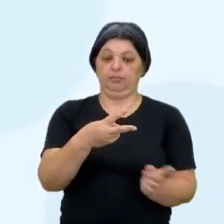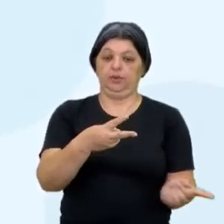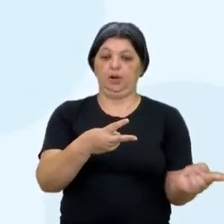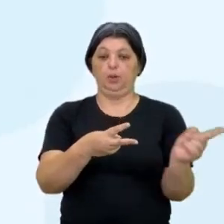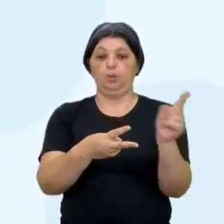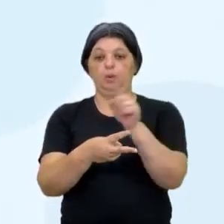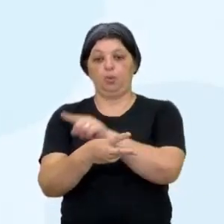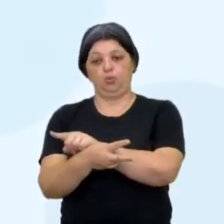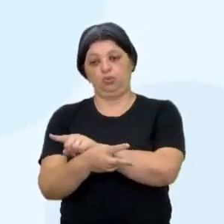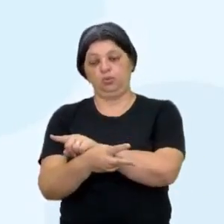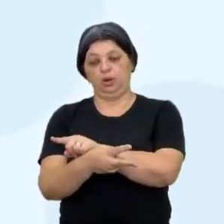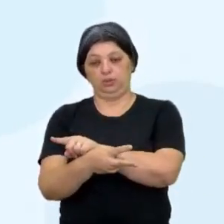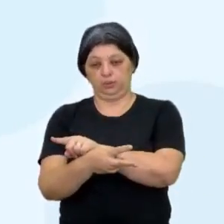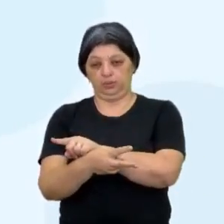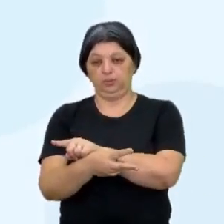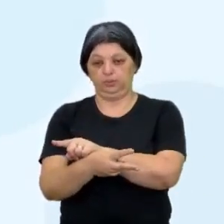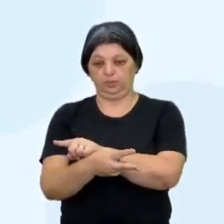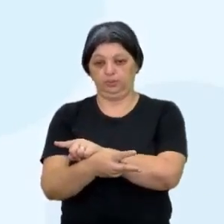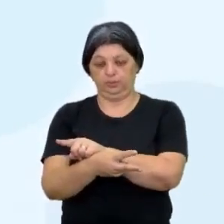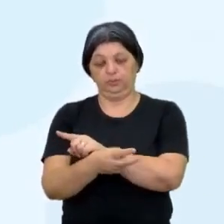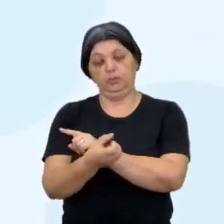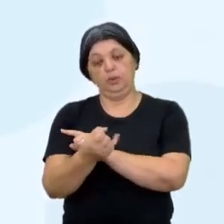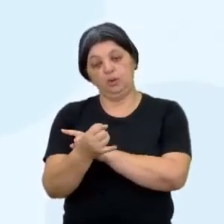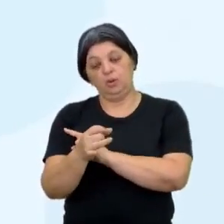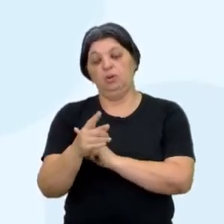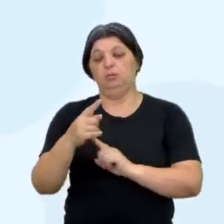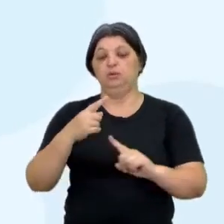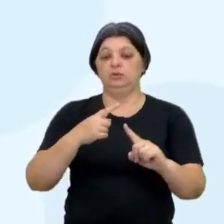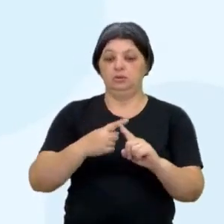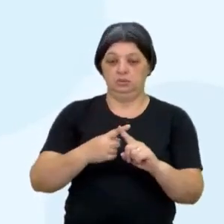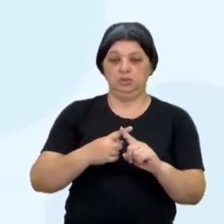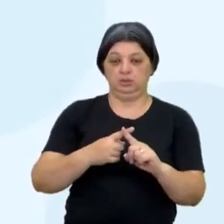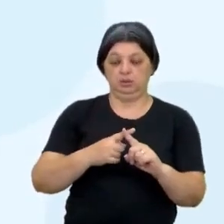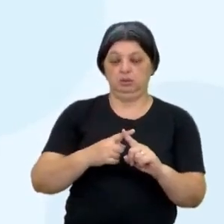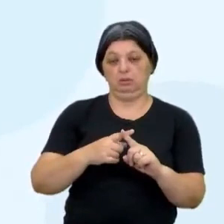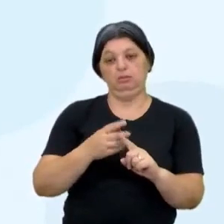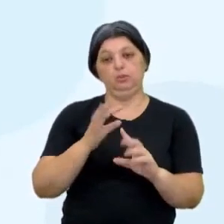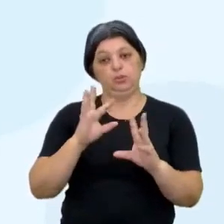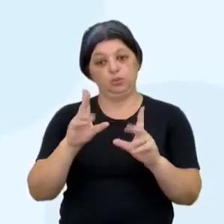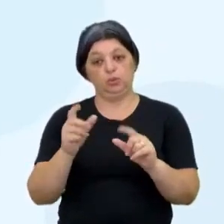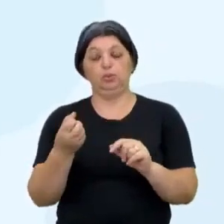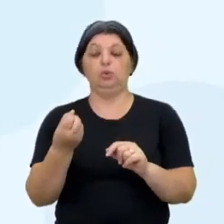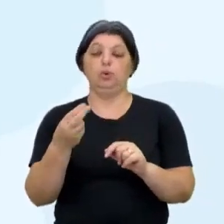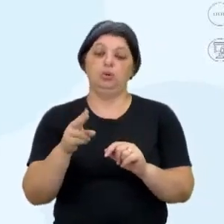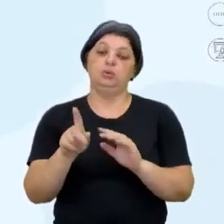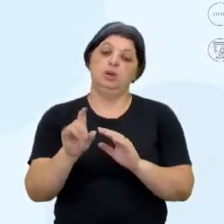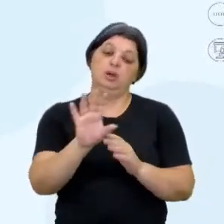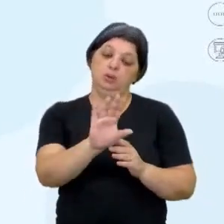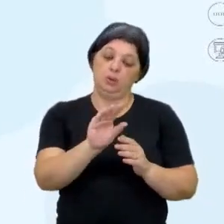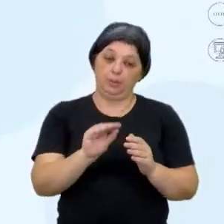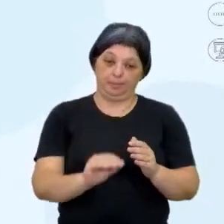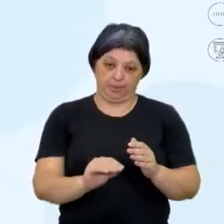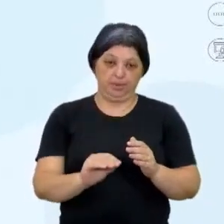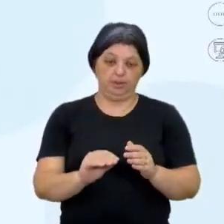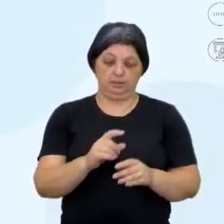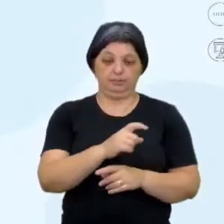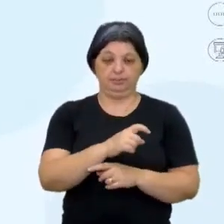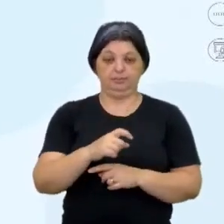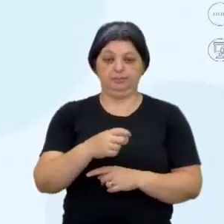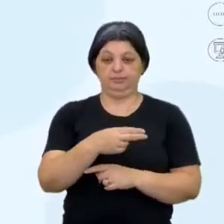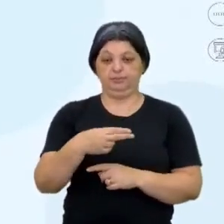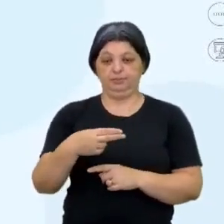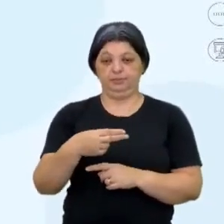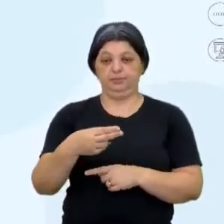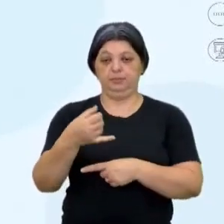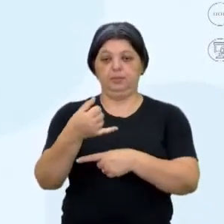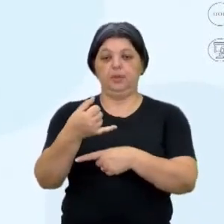né? Ou você multiplica todo mundo por menos 2, ou você usa esse truque, ó. Copia quem você não mexeu. Olha aqui, atenção o que eu